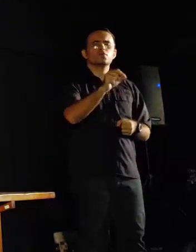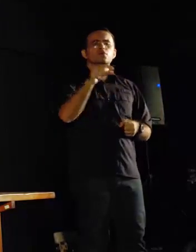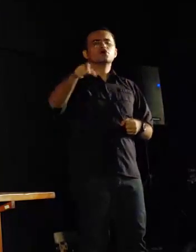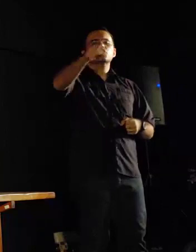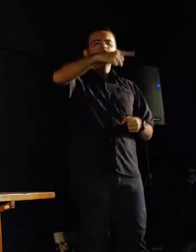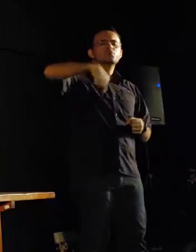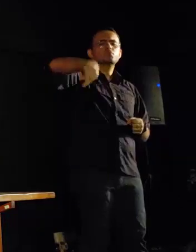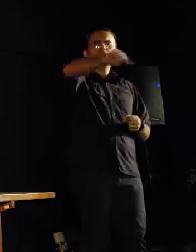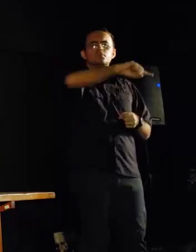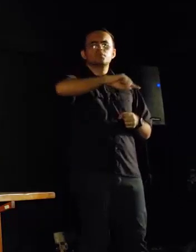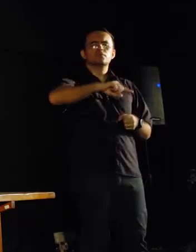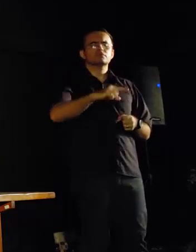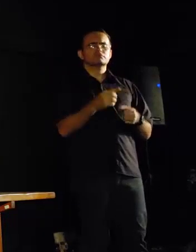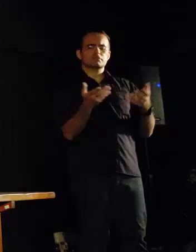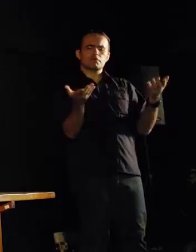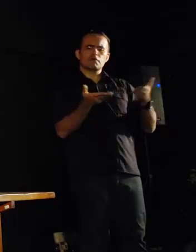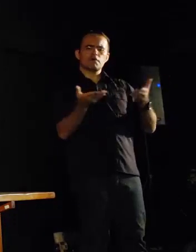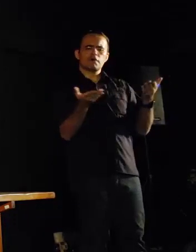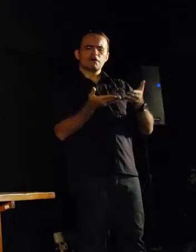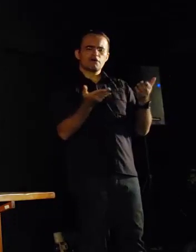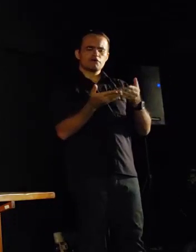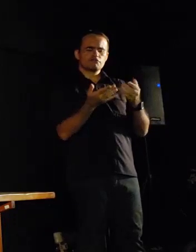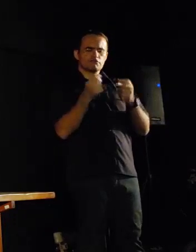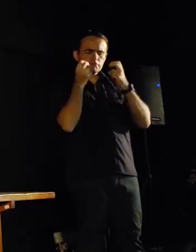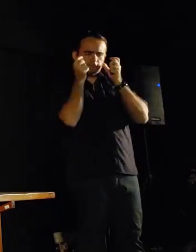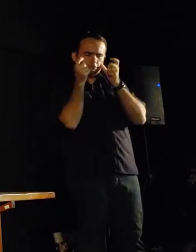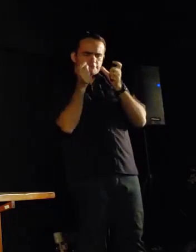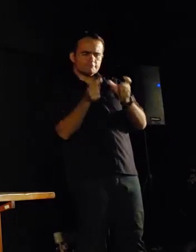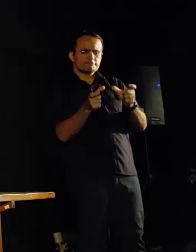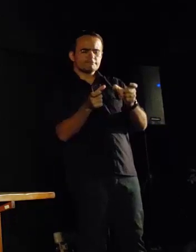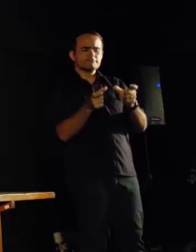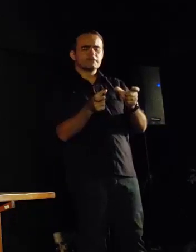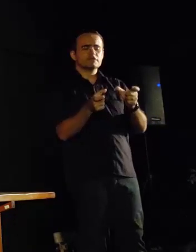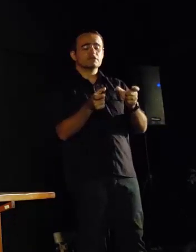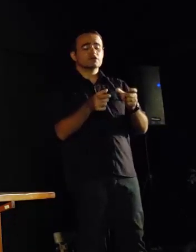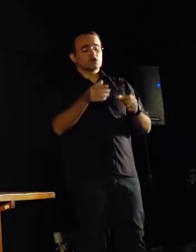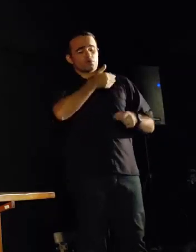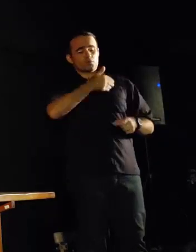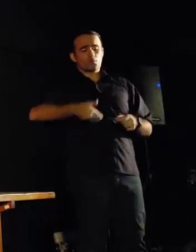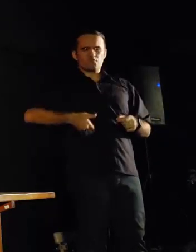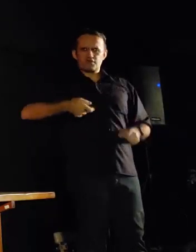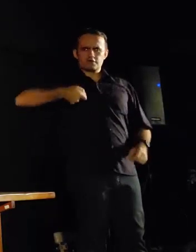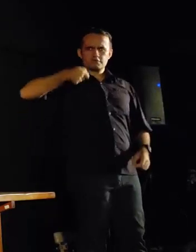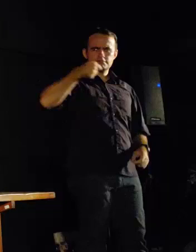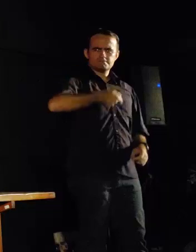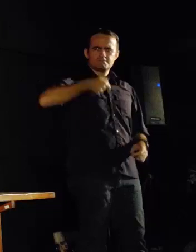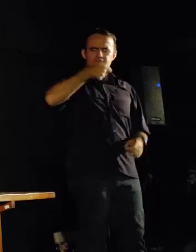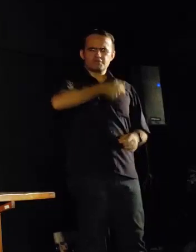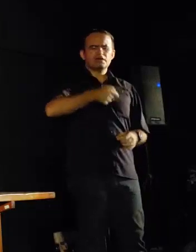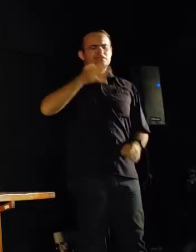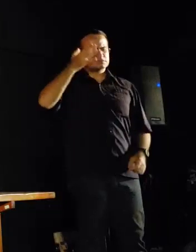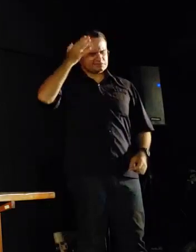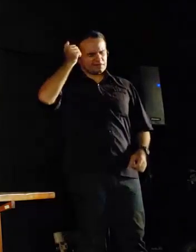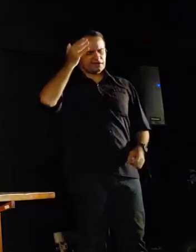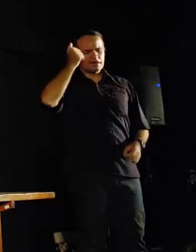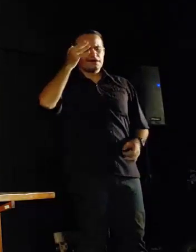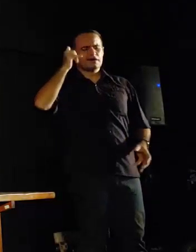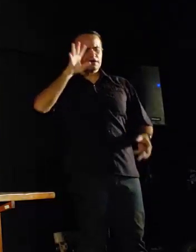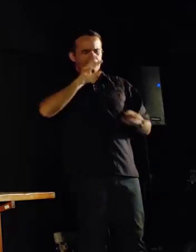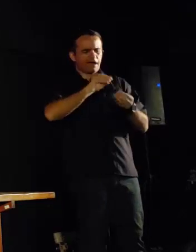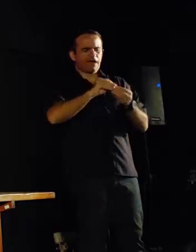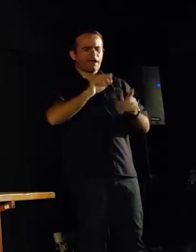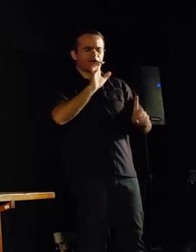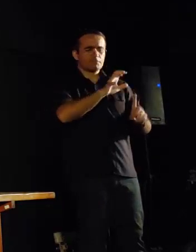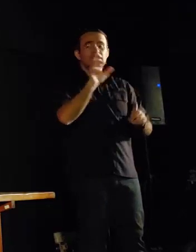momento interessante nesse ponto, certo? Porque os governos autoritários, eles sabem muito bem. Eu lembro de um amigo na